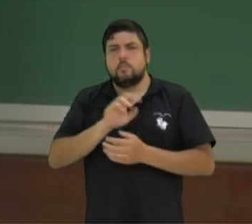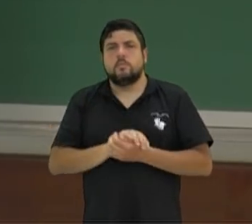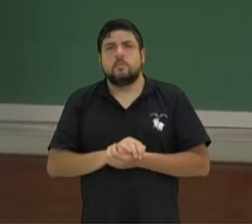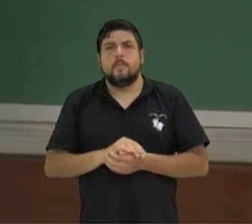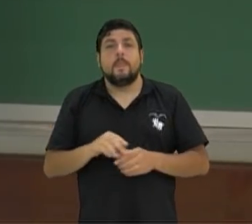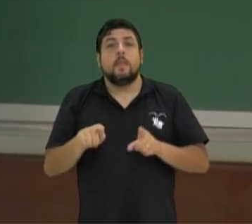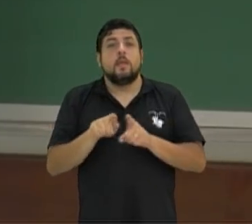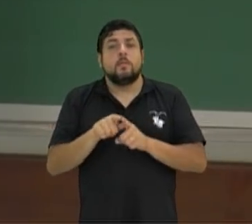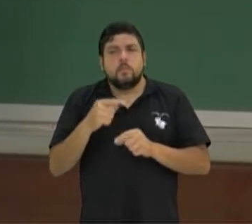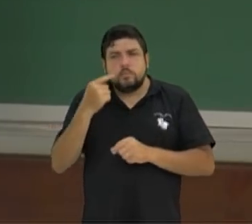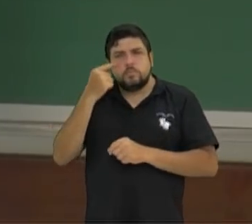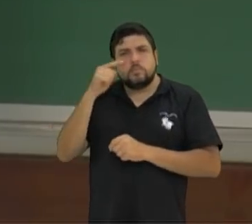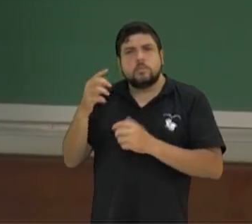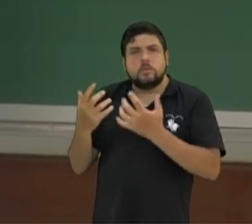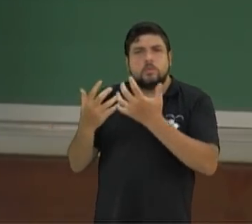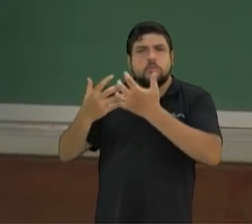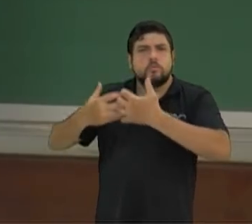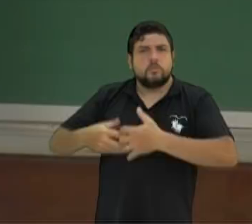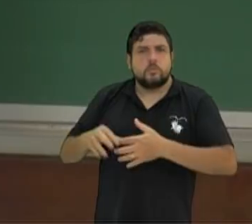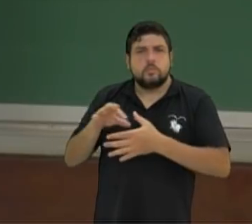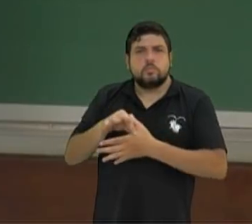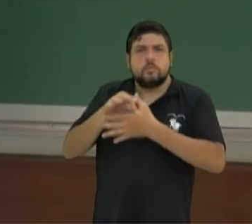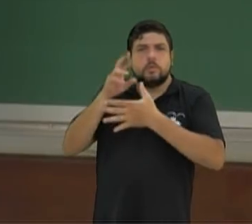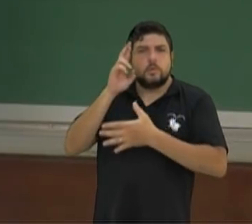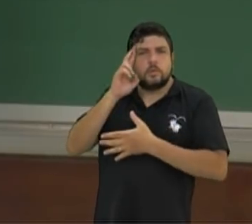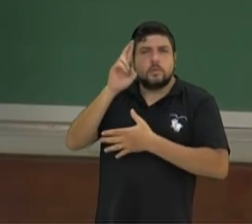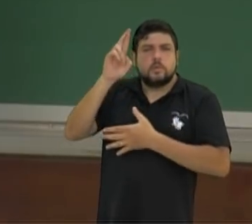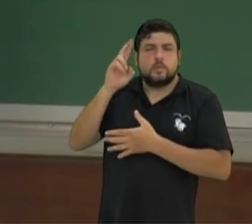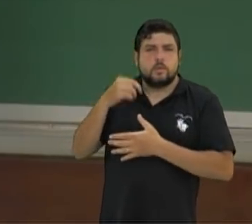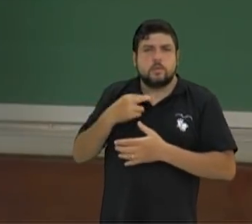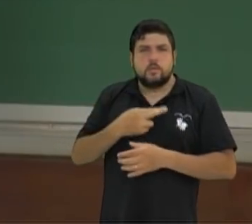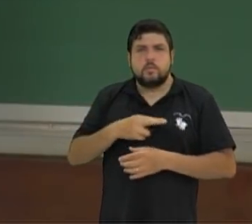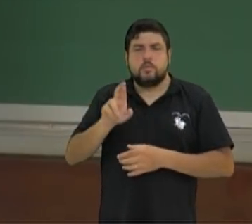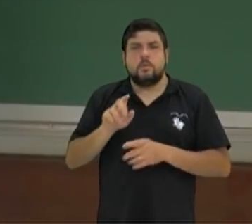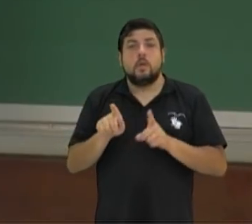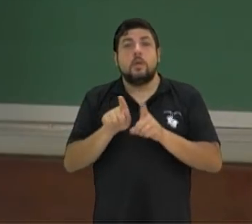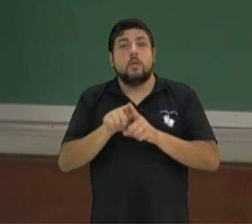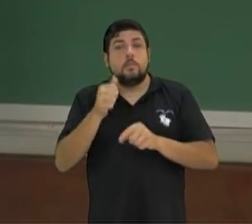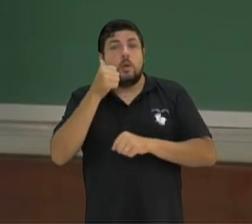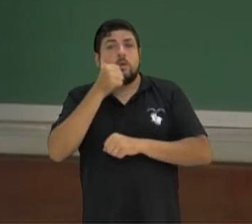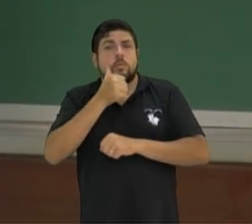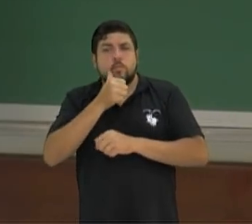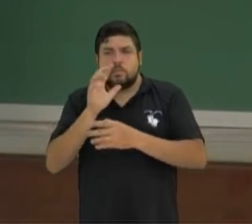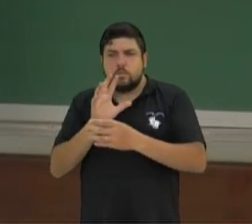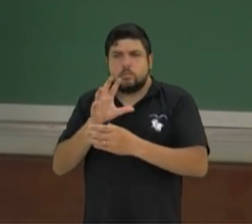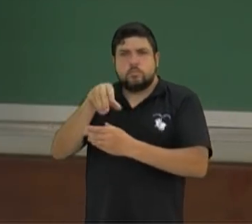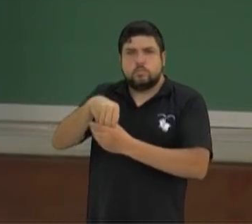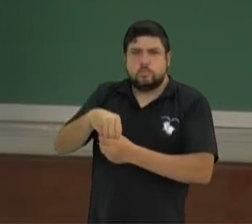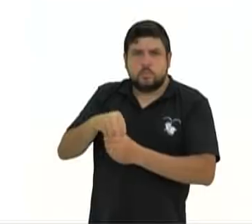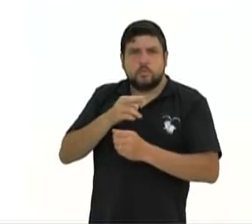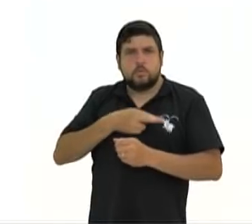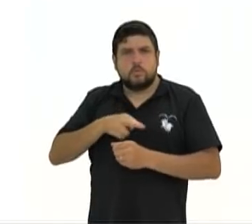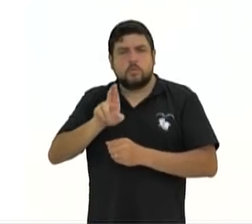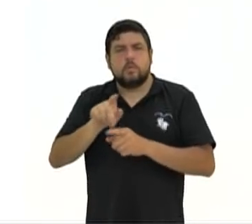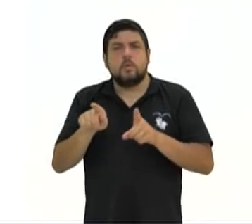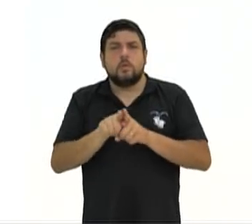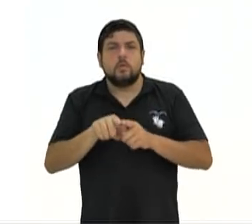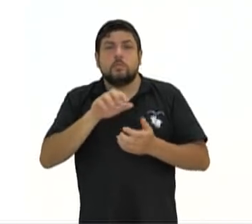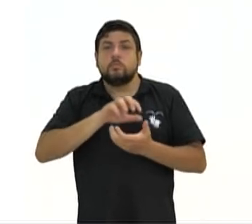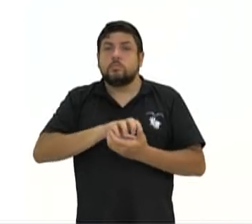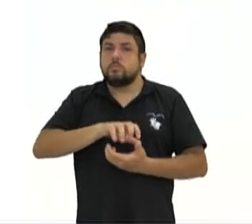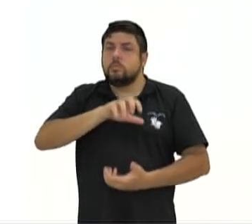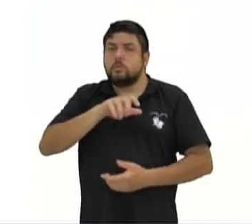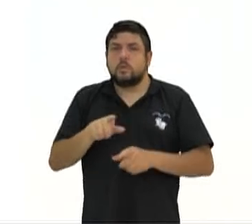líderes religiosos, também das mulheres dentro da hierarquia religiosa, dos anciãos, e